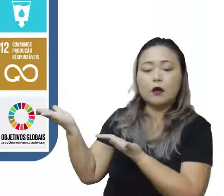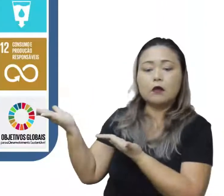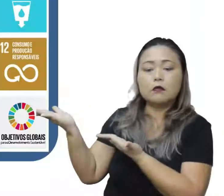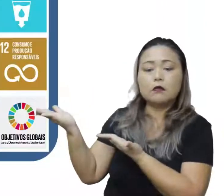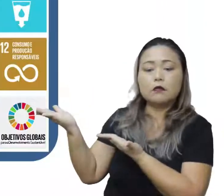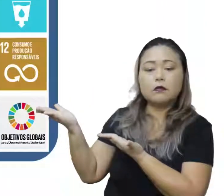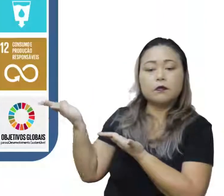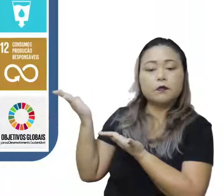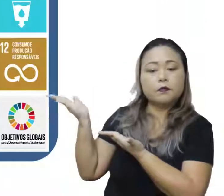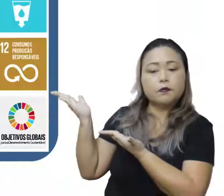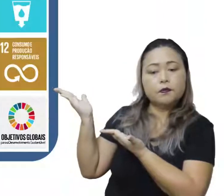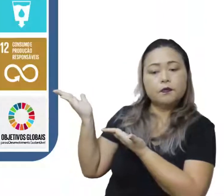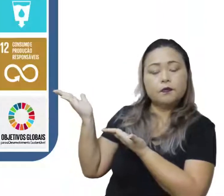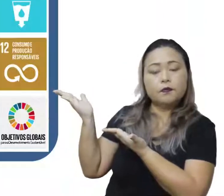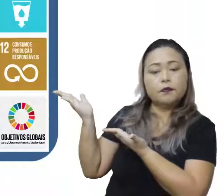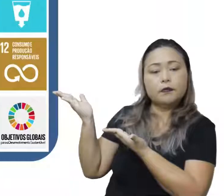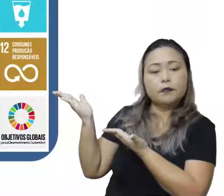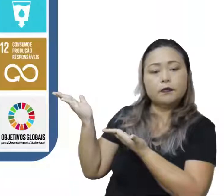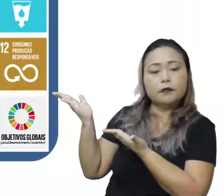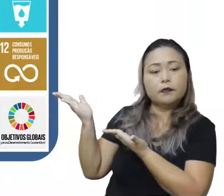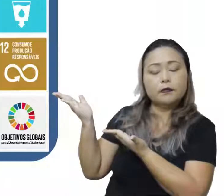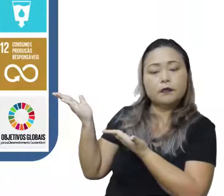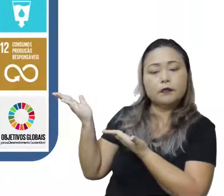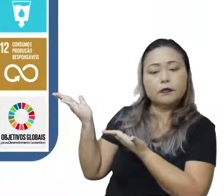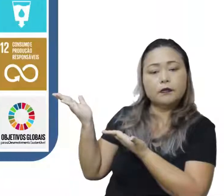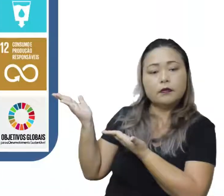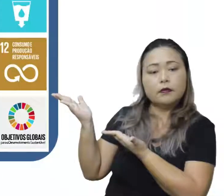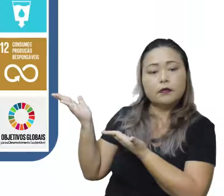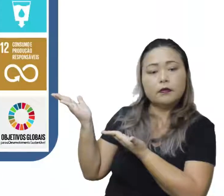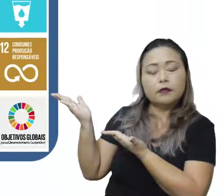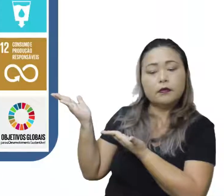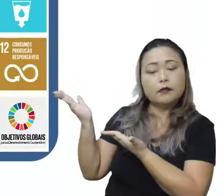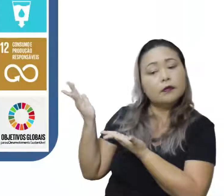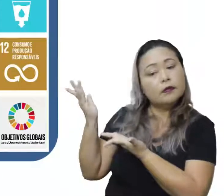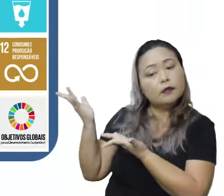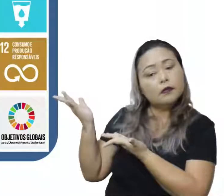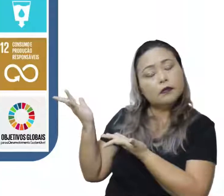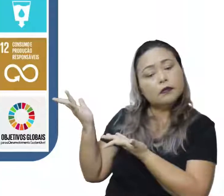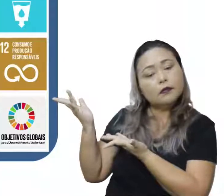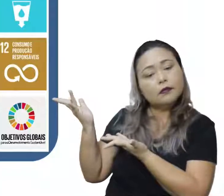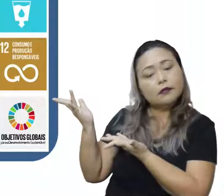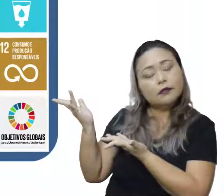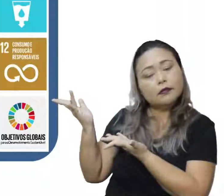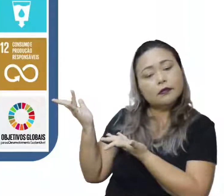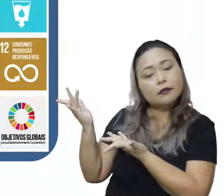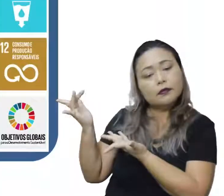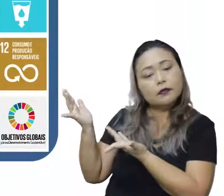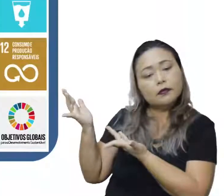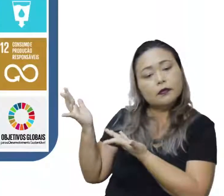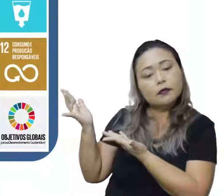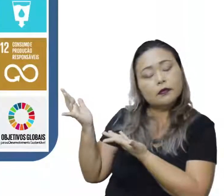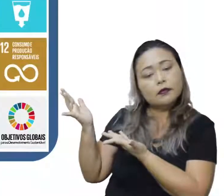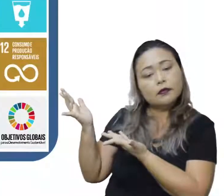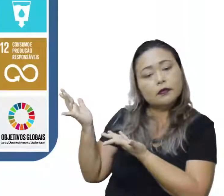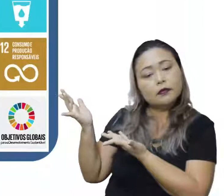pobreza, fome zero e agricultura sustentável,